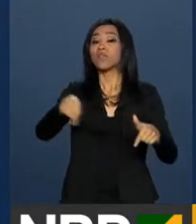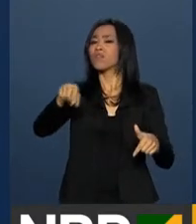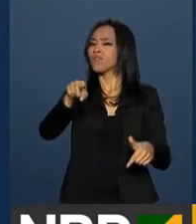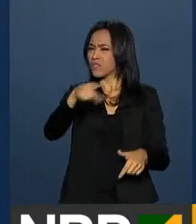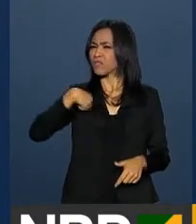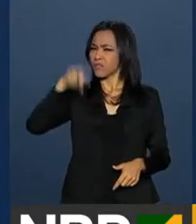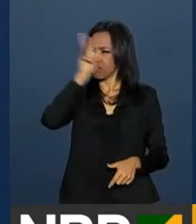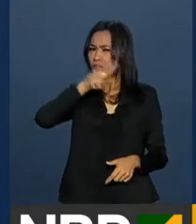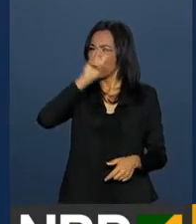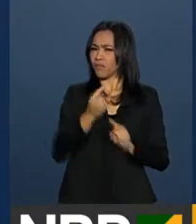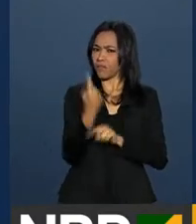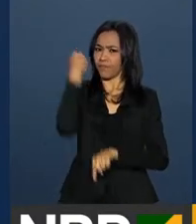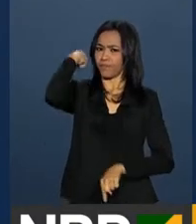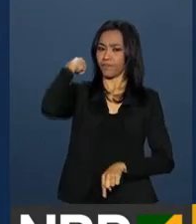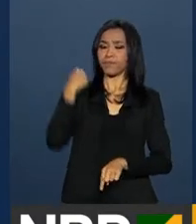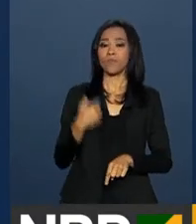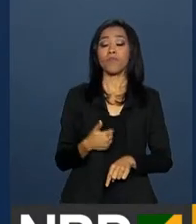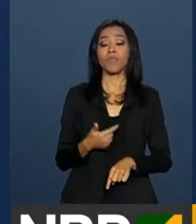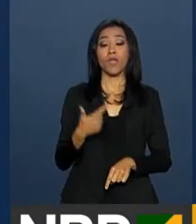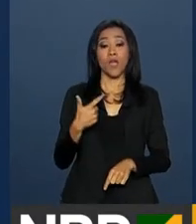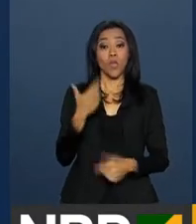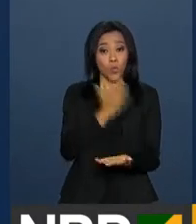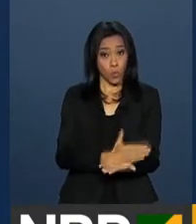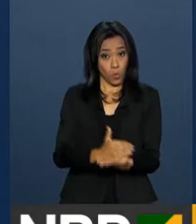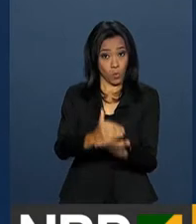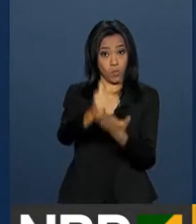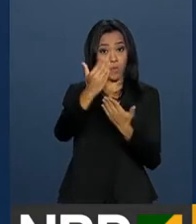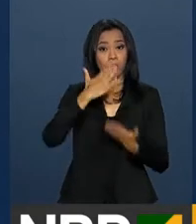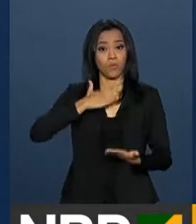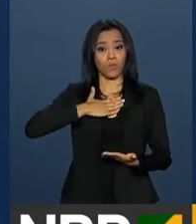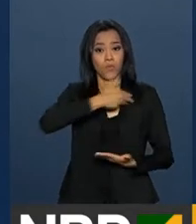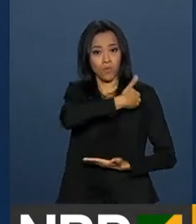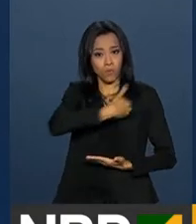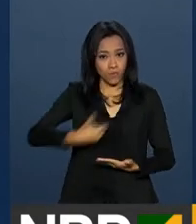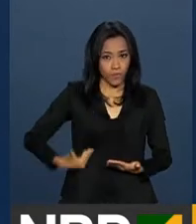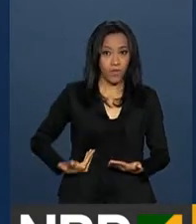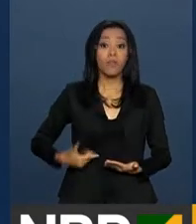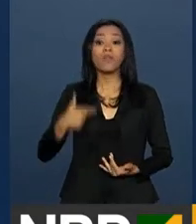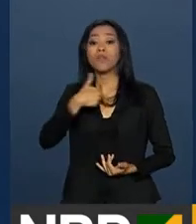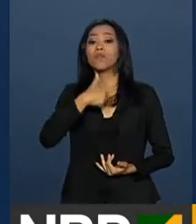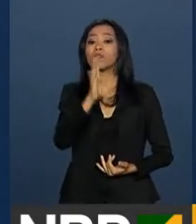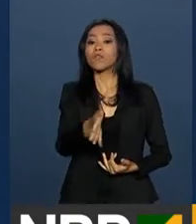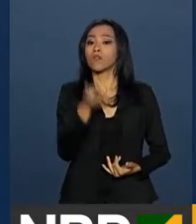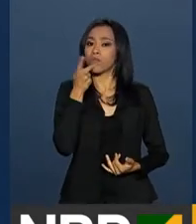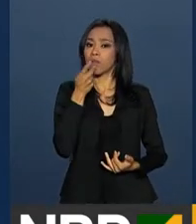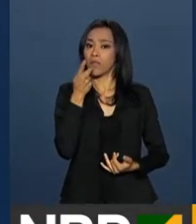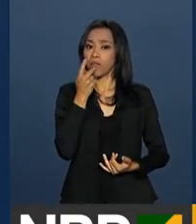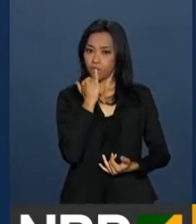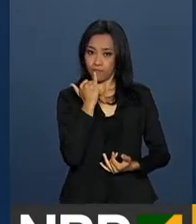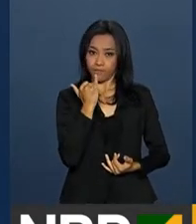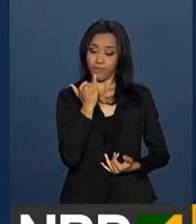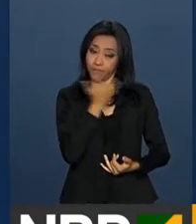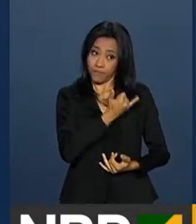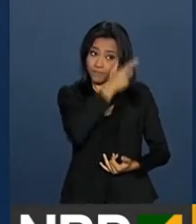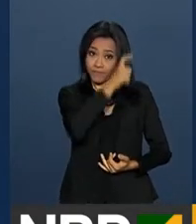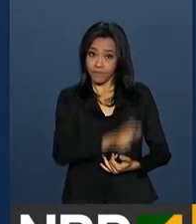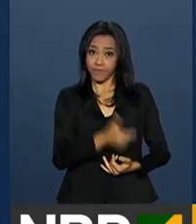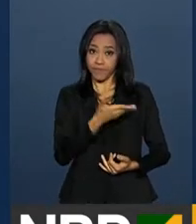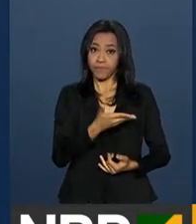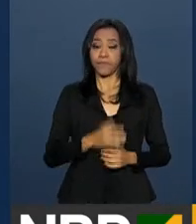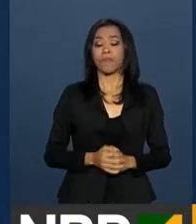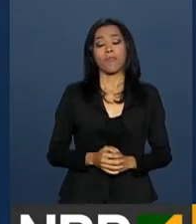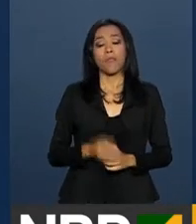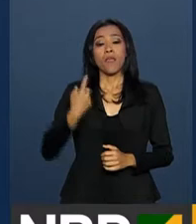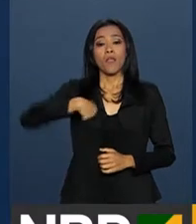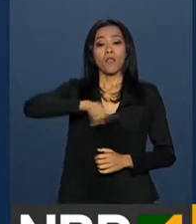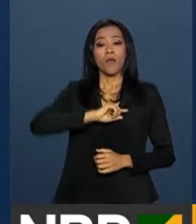vocês se recordam que logo no início do meu governo, eu disse, Baldi, eu disse,